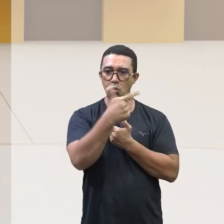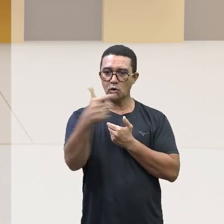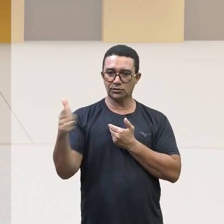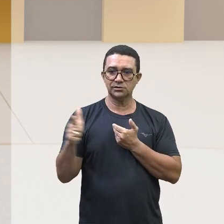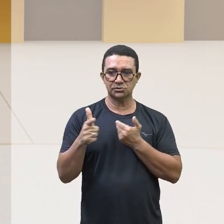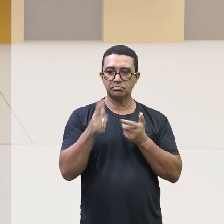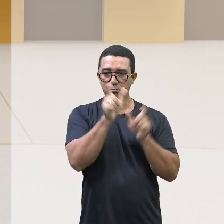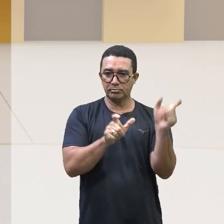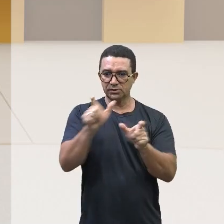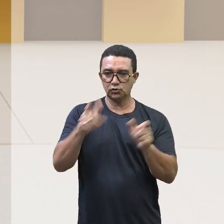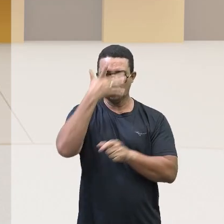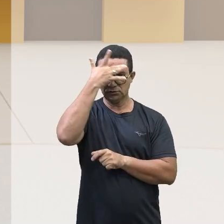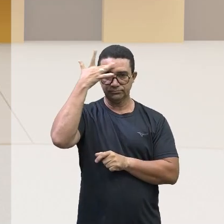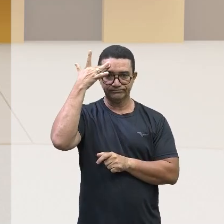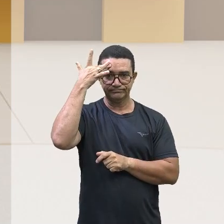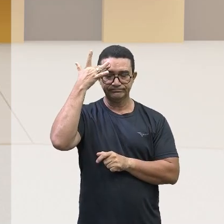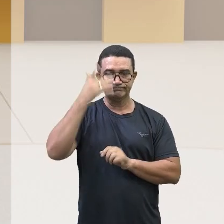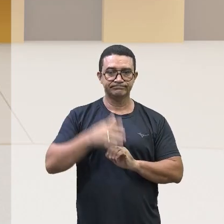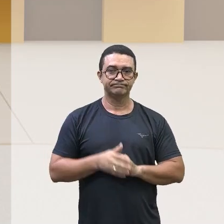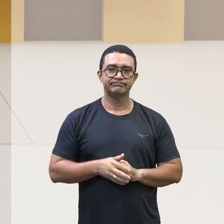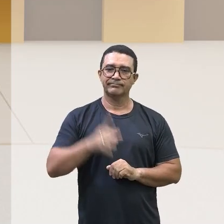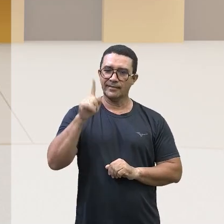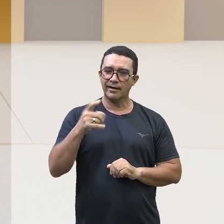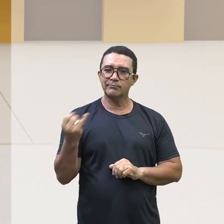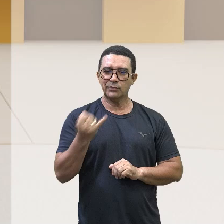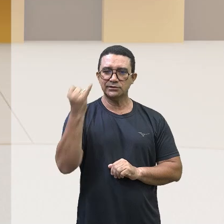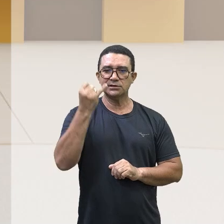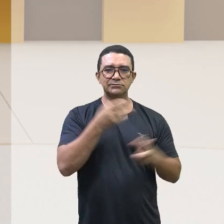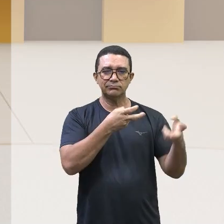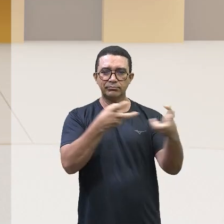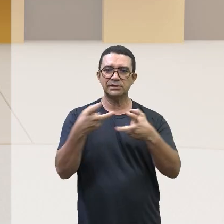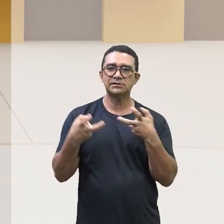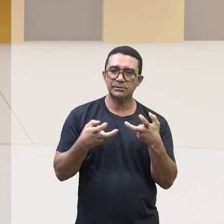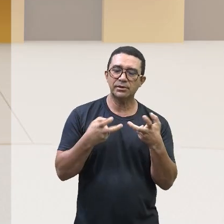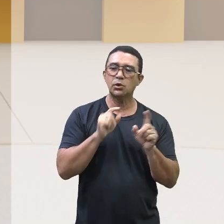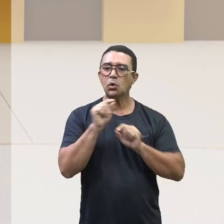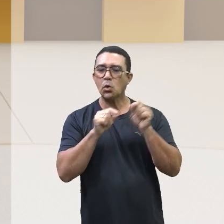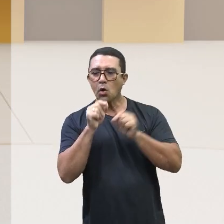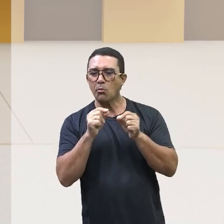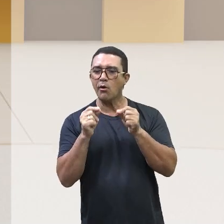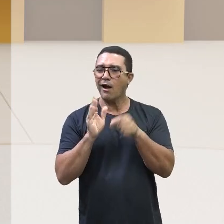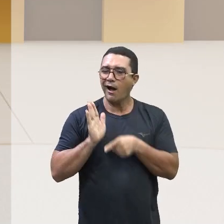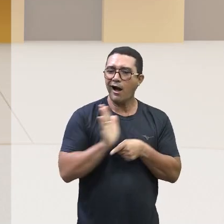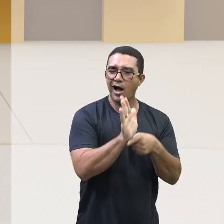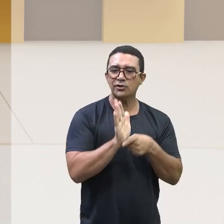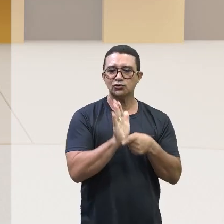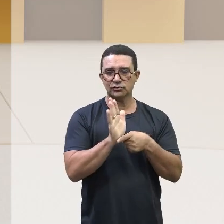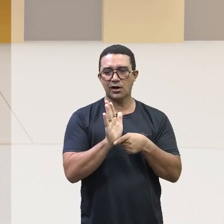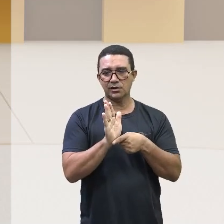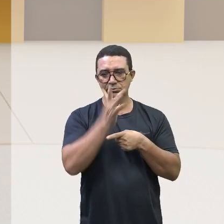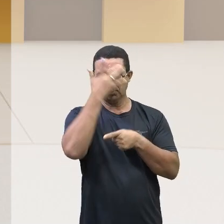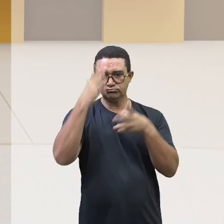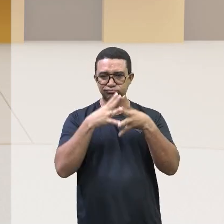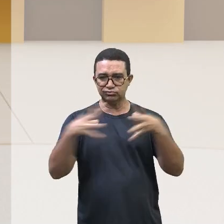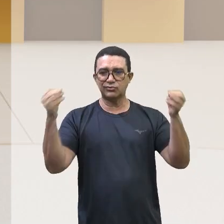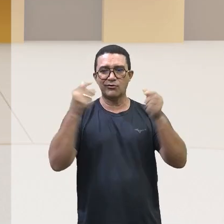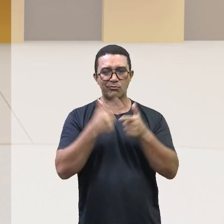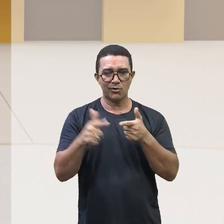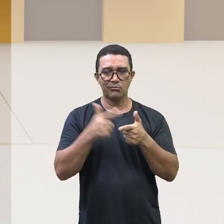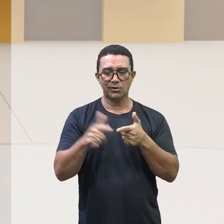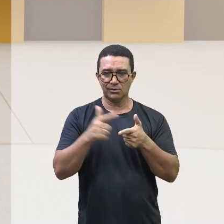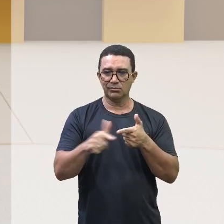outros. É importante perceber o papel da mediação como uma forma de agir pessoal